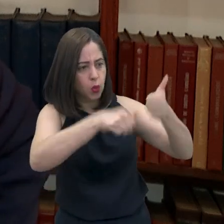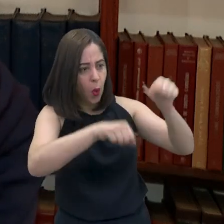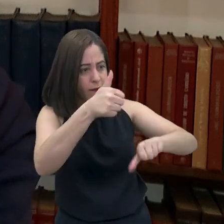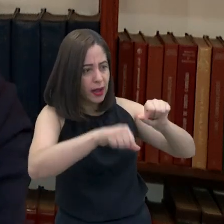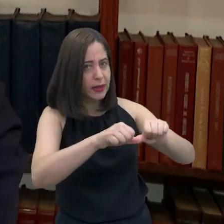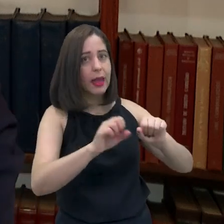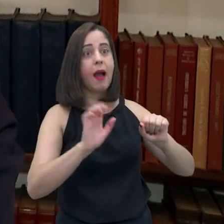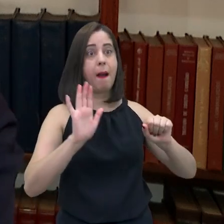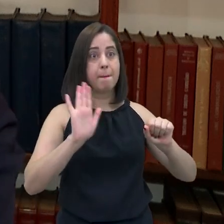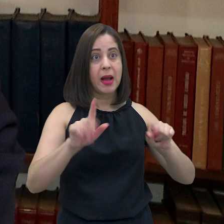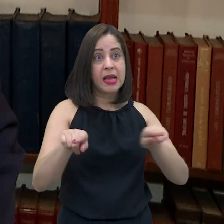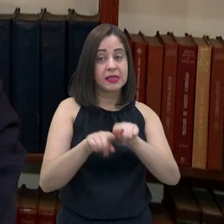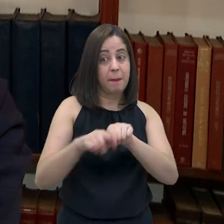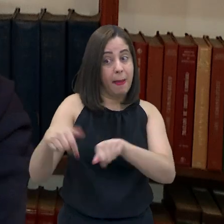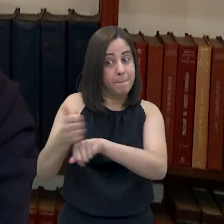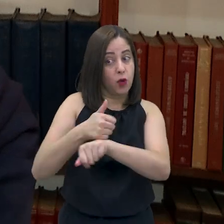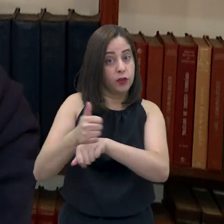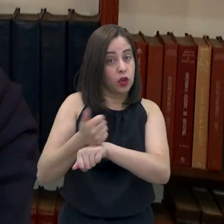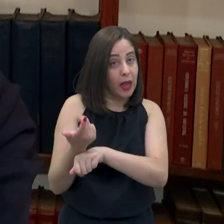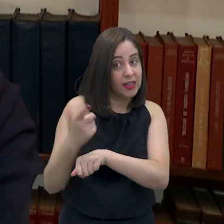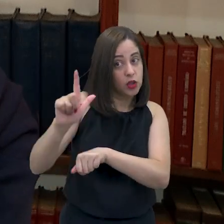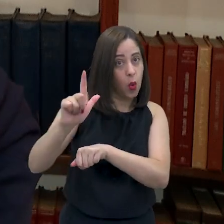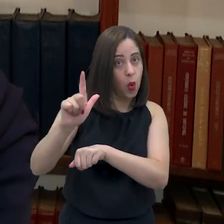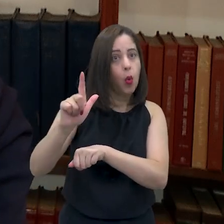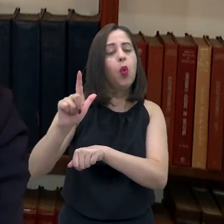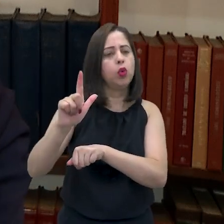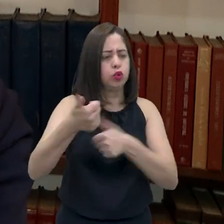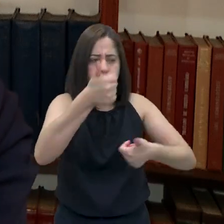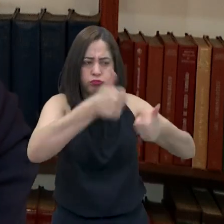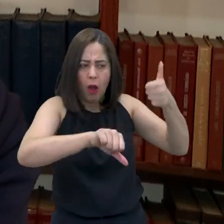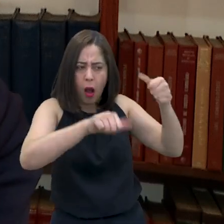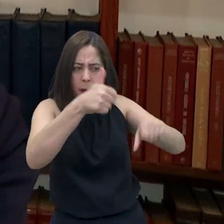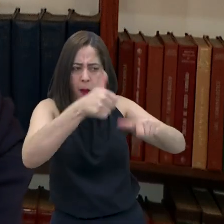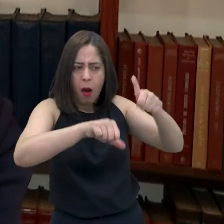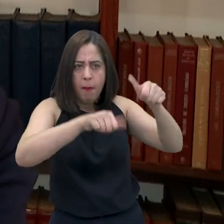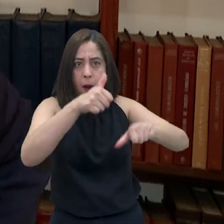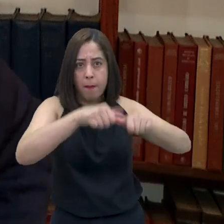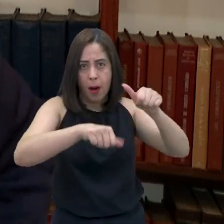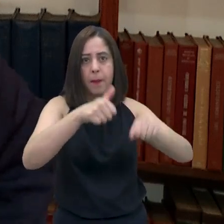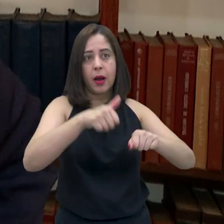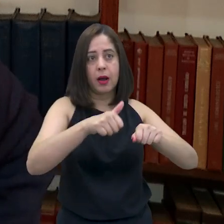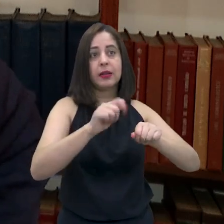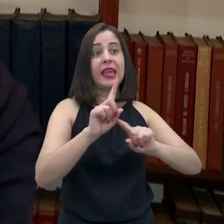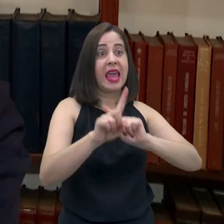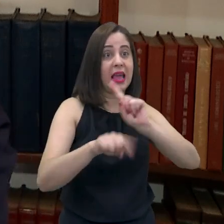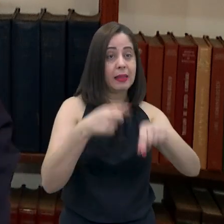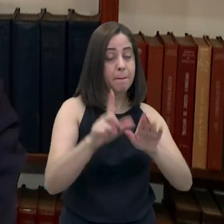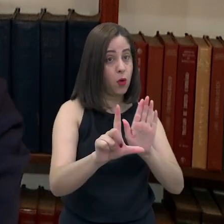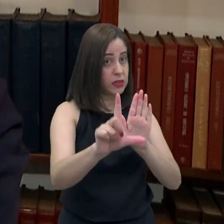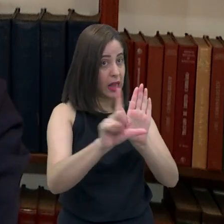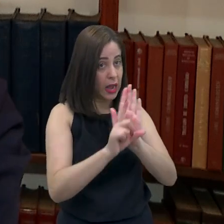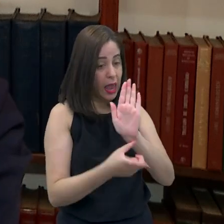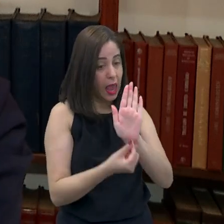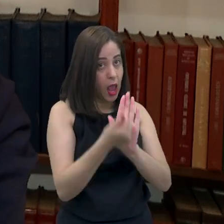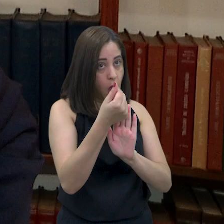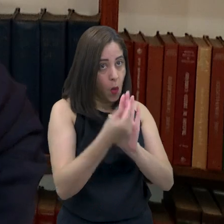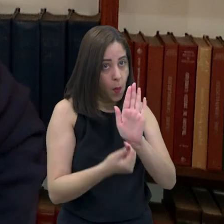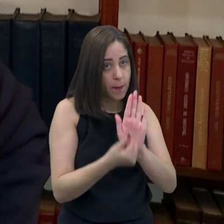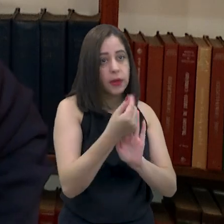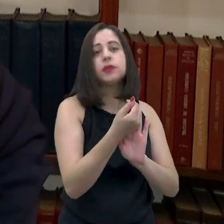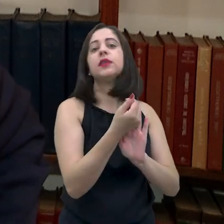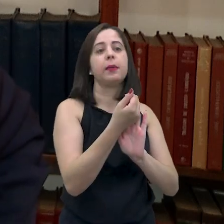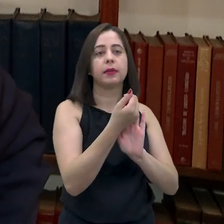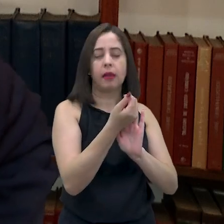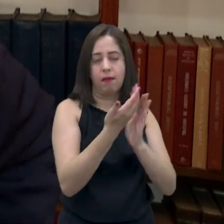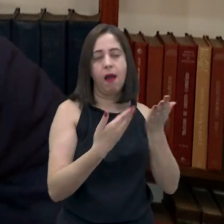técnicos dentro da administração para poder fazer com que a lei orçamentária e outras também, uma lei